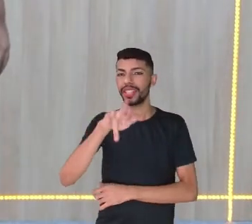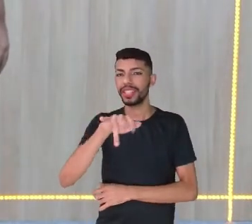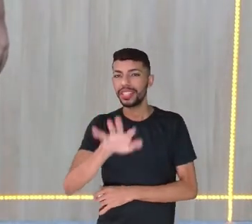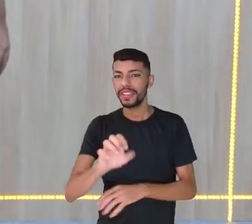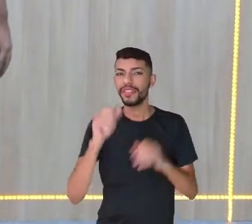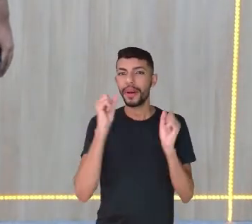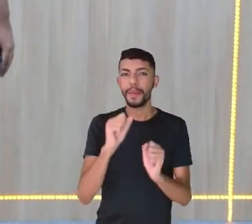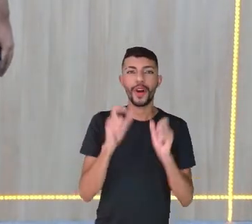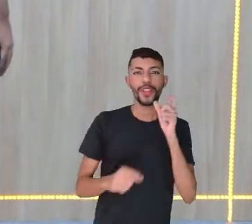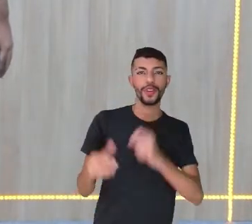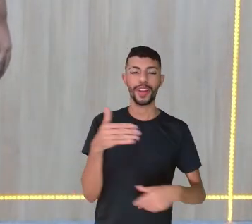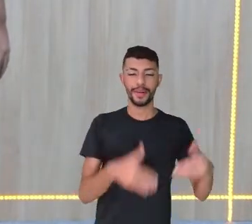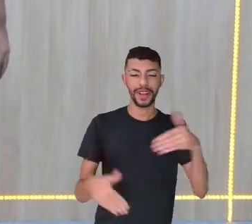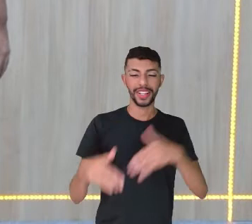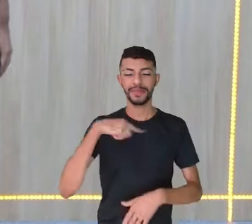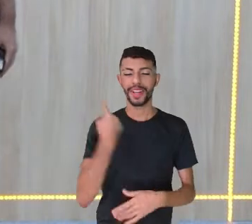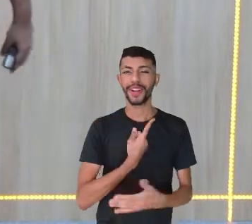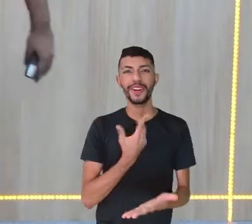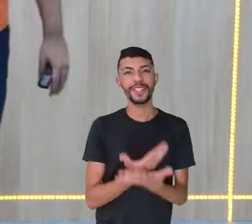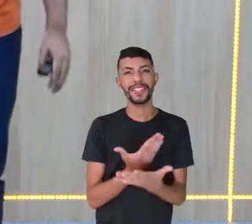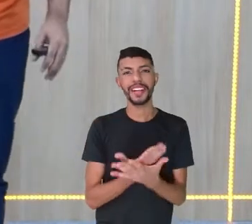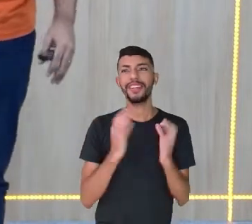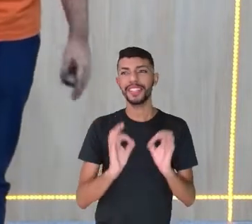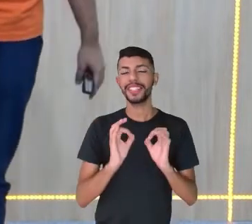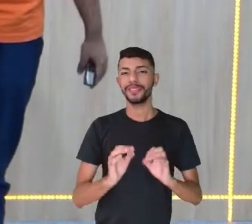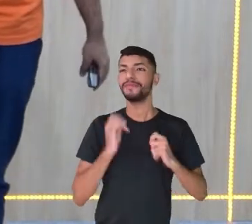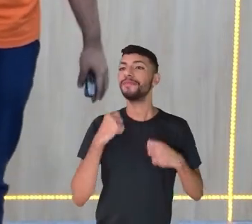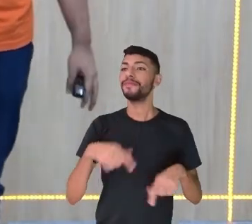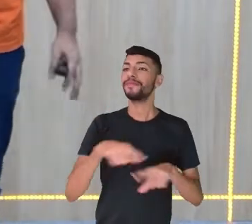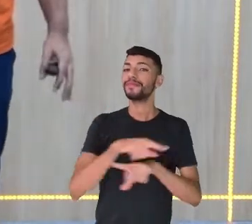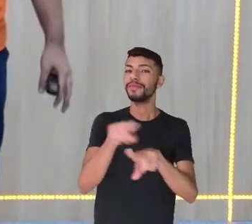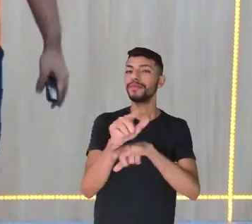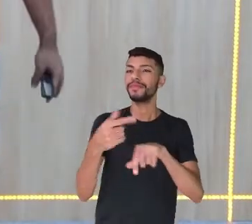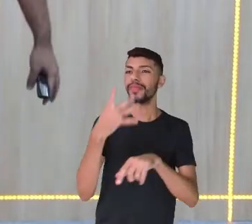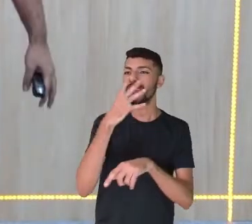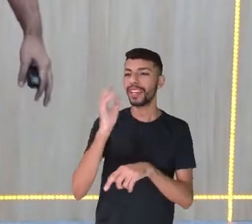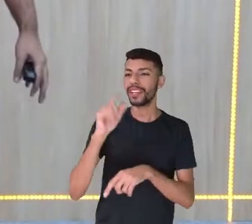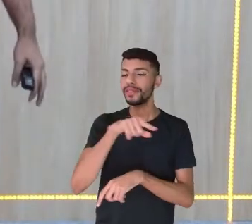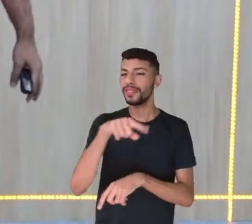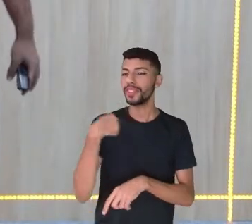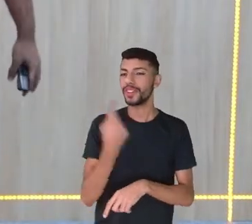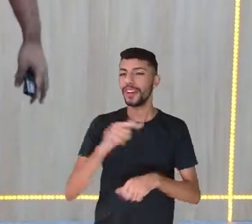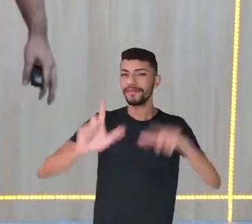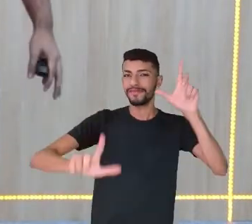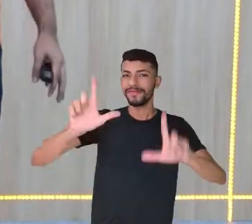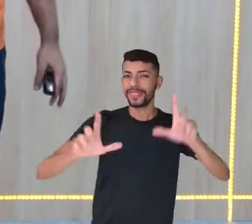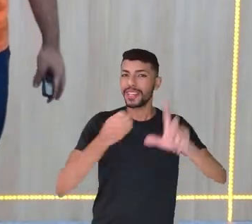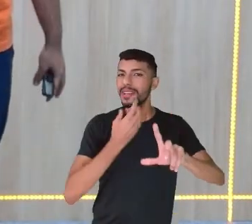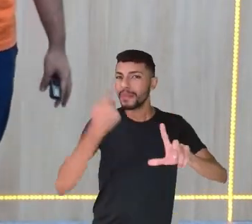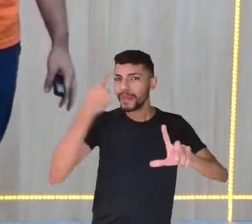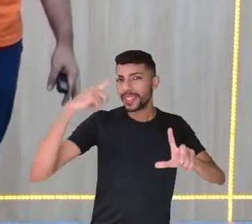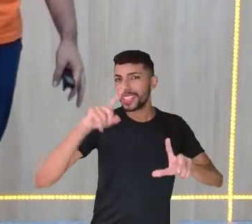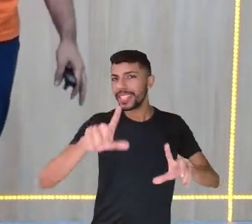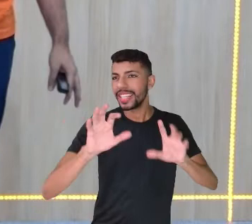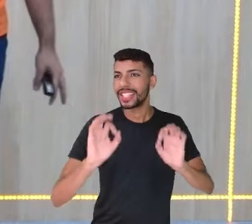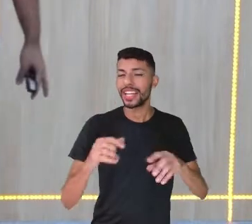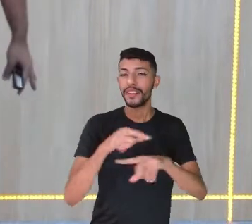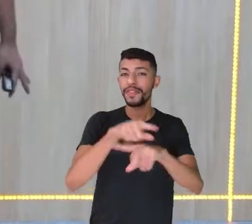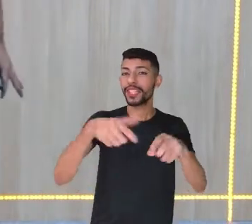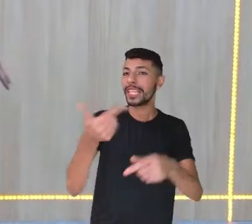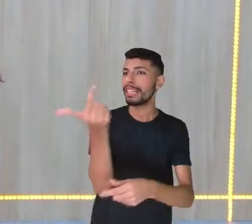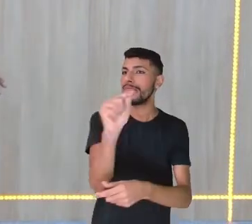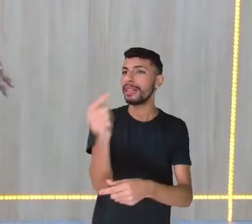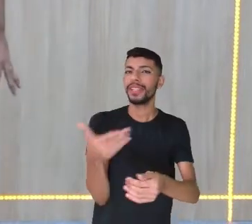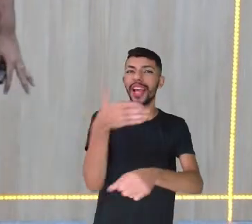aqui, ó, simultaneamente com a nossa aula pelo aplicativo. Você que está nos assistindo pela TV Nova, bom dia para vocês. Vocês que não têm acesso,